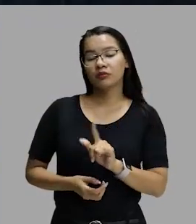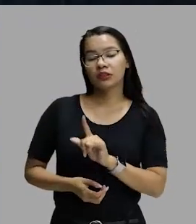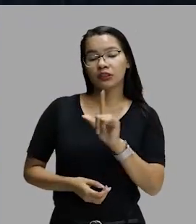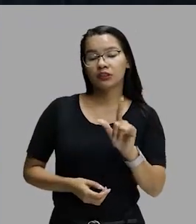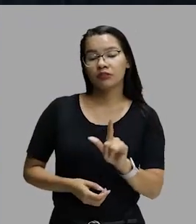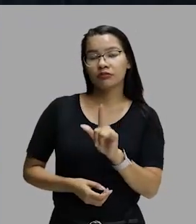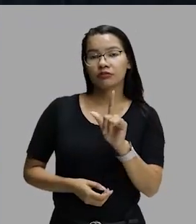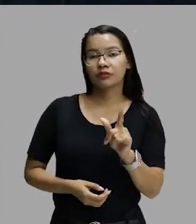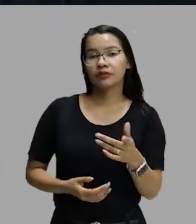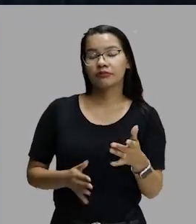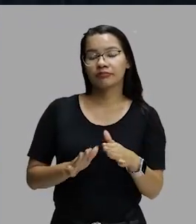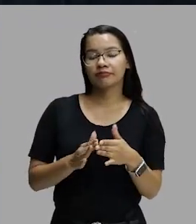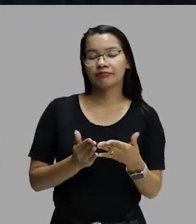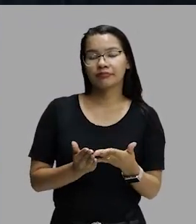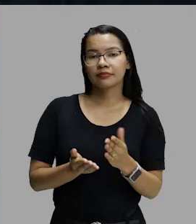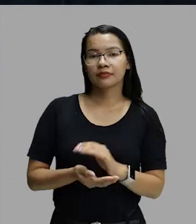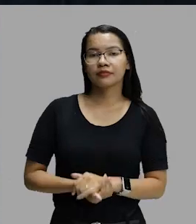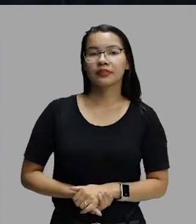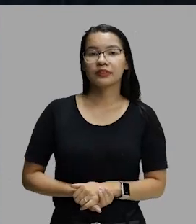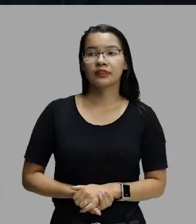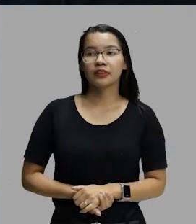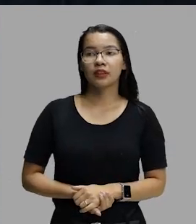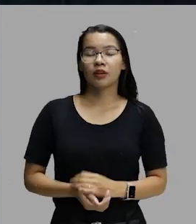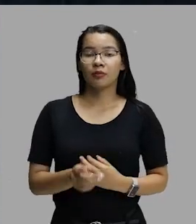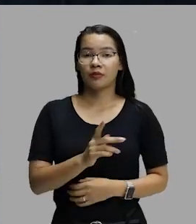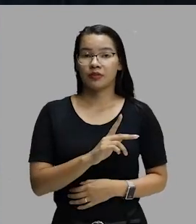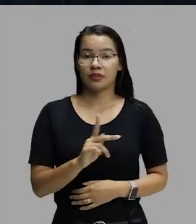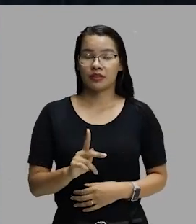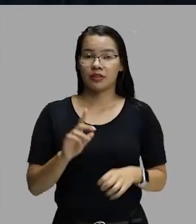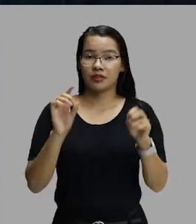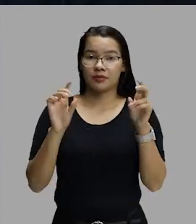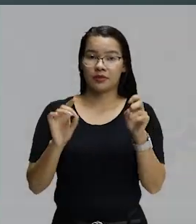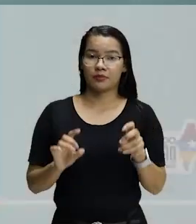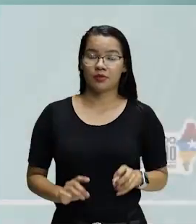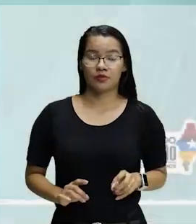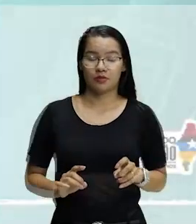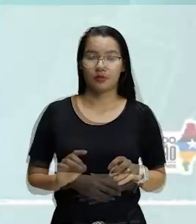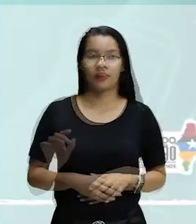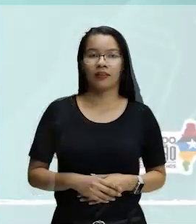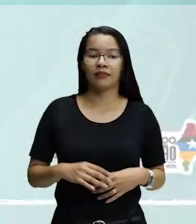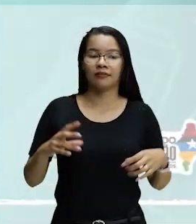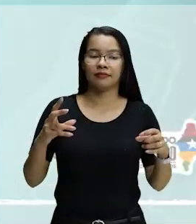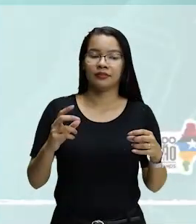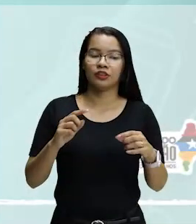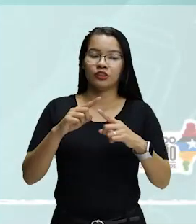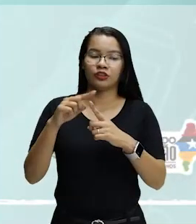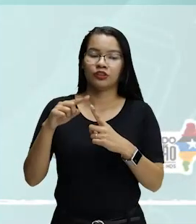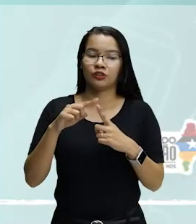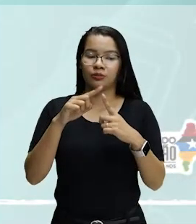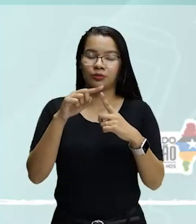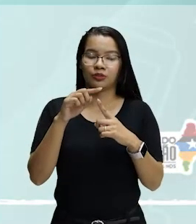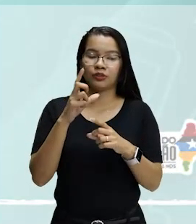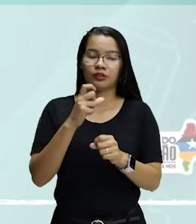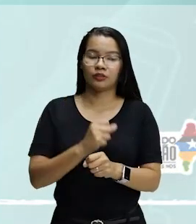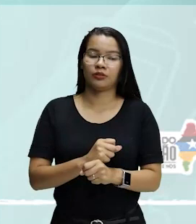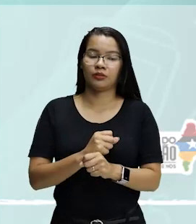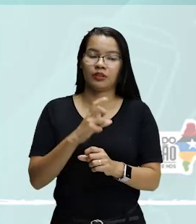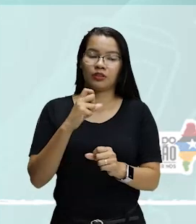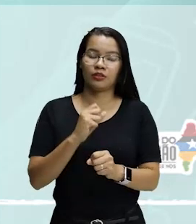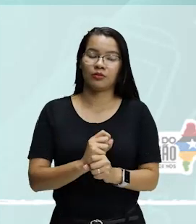só um capítulo. Professores, principalmente de universidade, adoram fazer isso conosco, tá? Tipos de resumo: